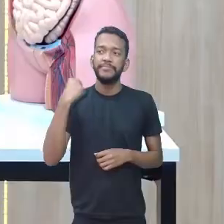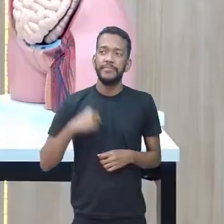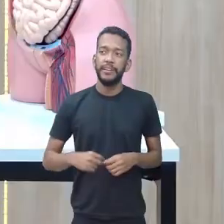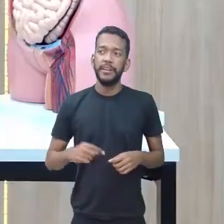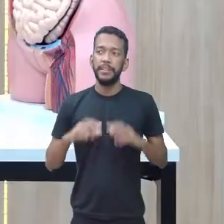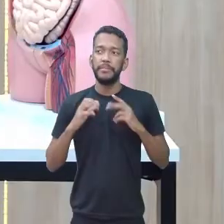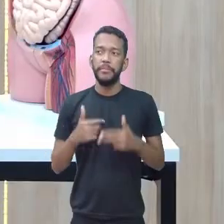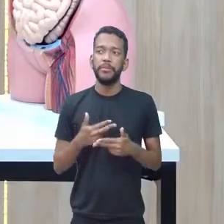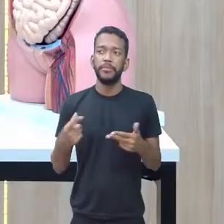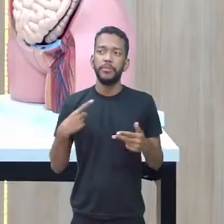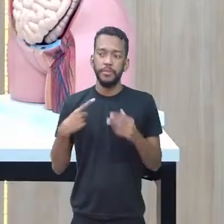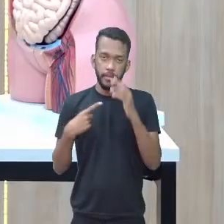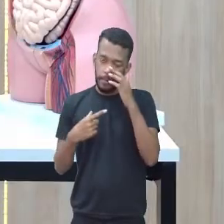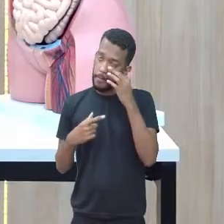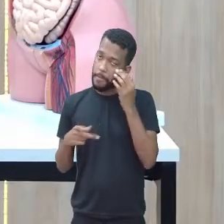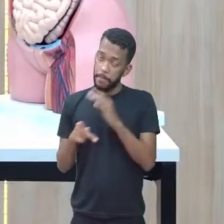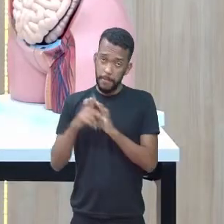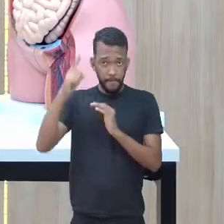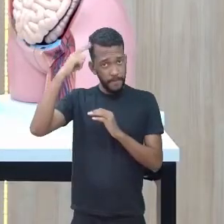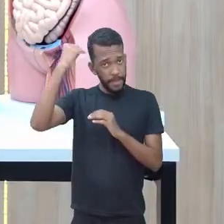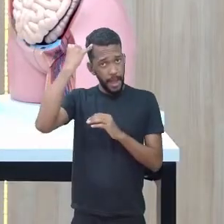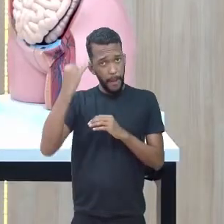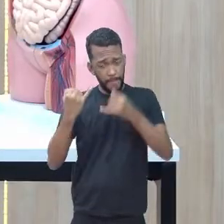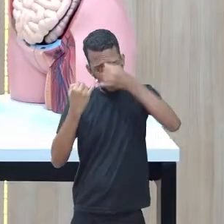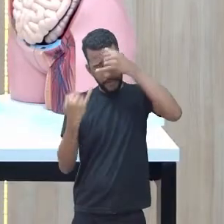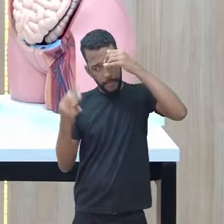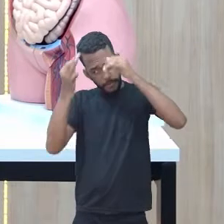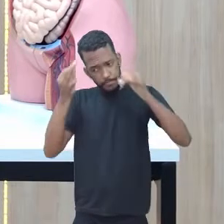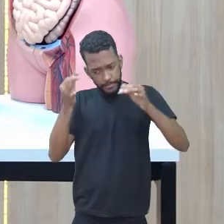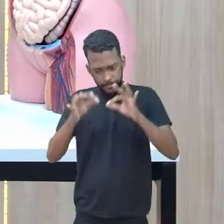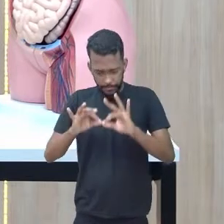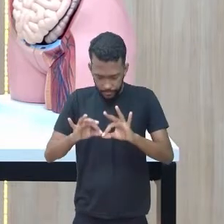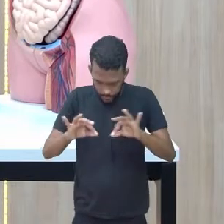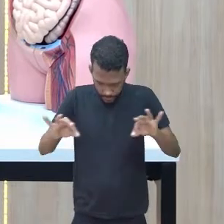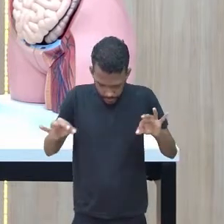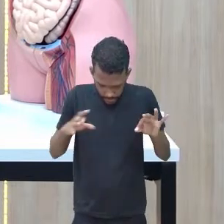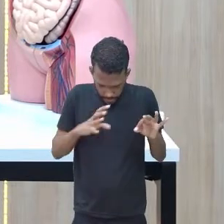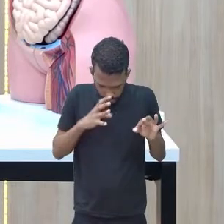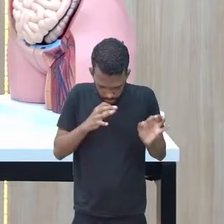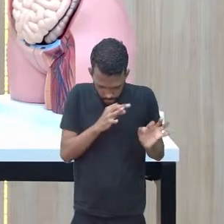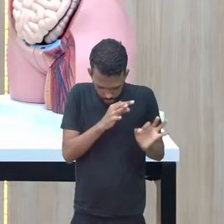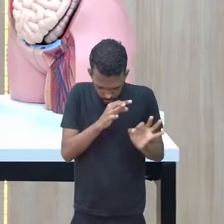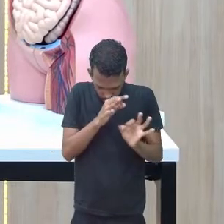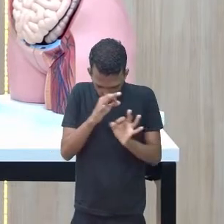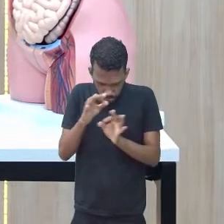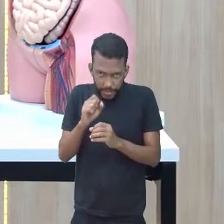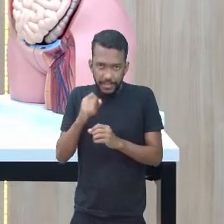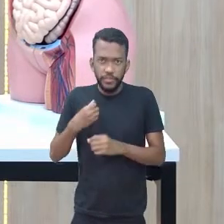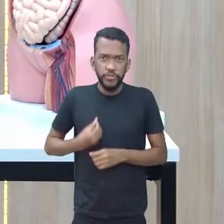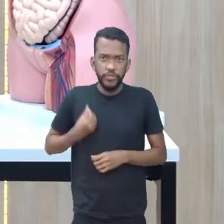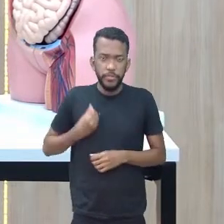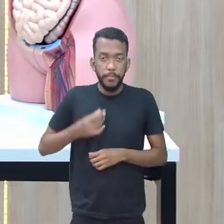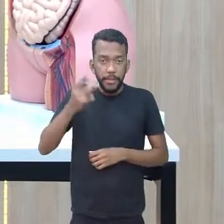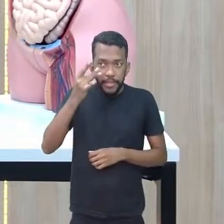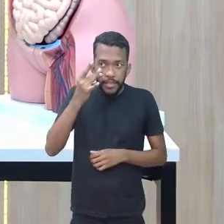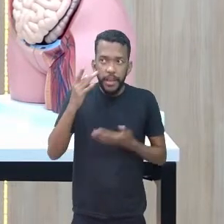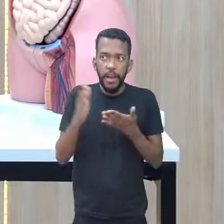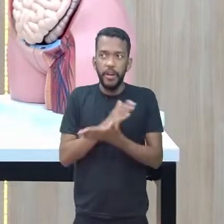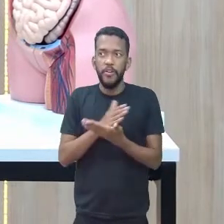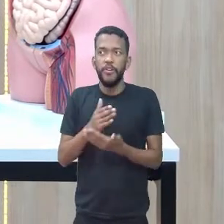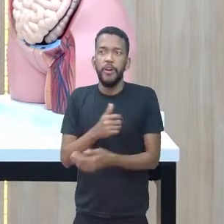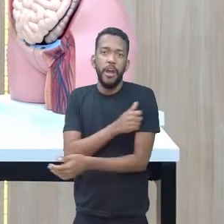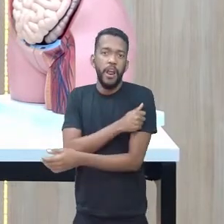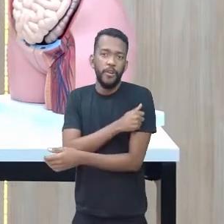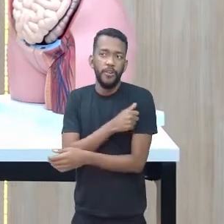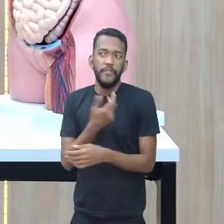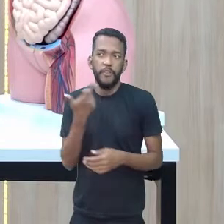do cabelo e observa. E aí, alguns alunos, quando eu faço isso na aula presencial, alguns alunos dizem, professora, a